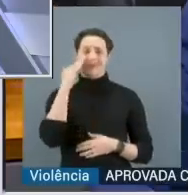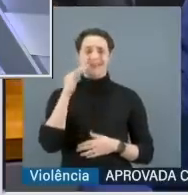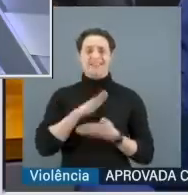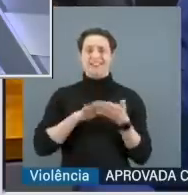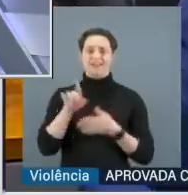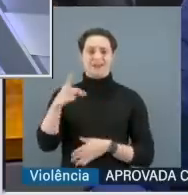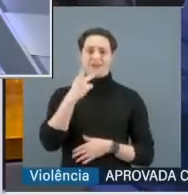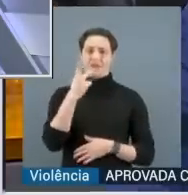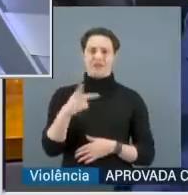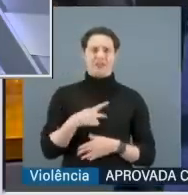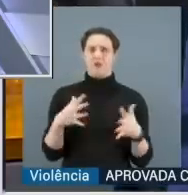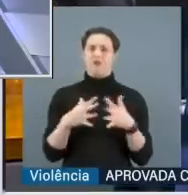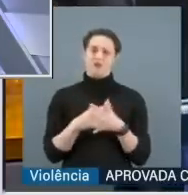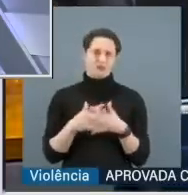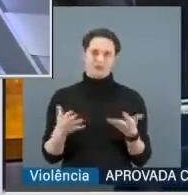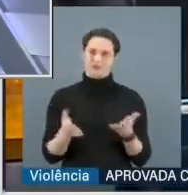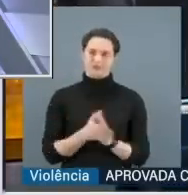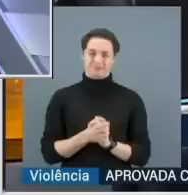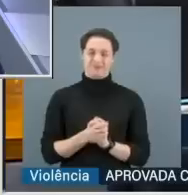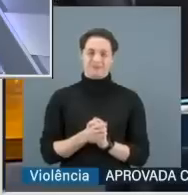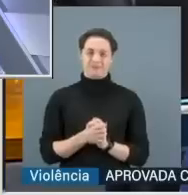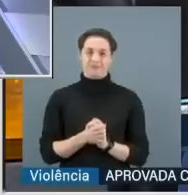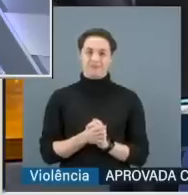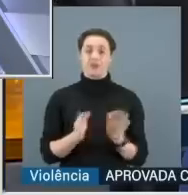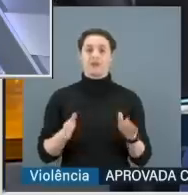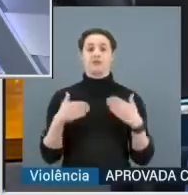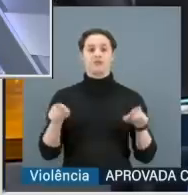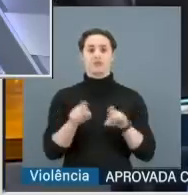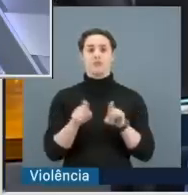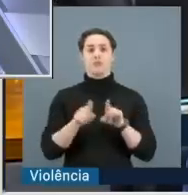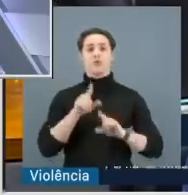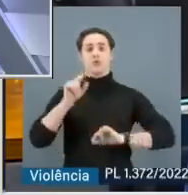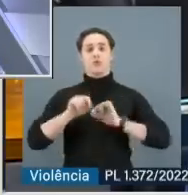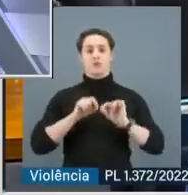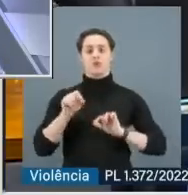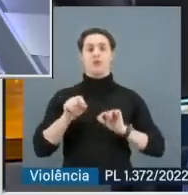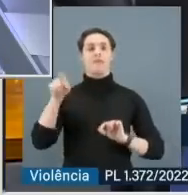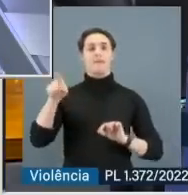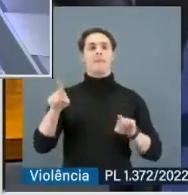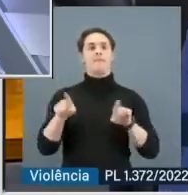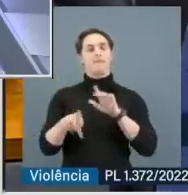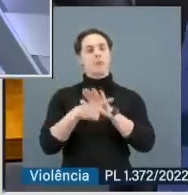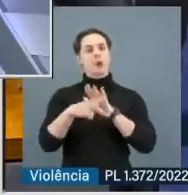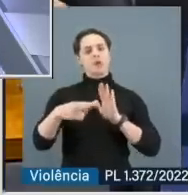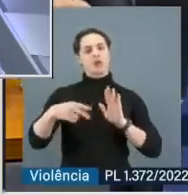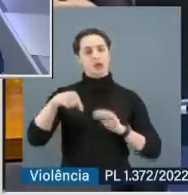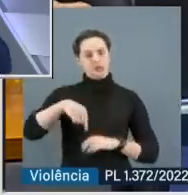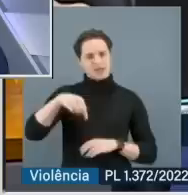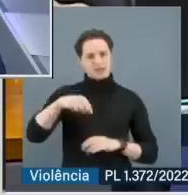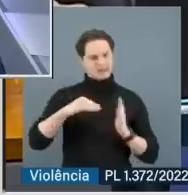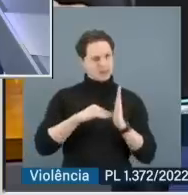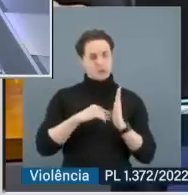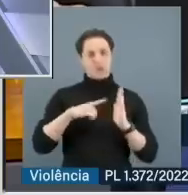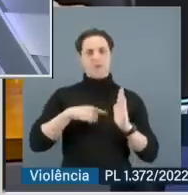tarde toda foi um show de horror com abuso de autoridade, e o senador Sérgio Moro, para coroar, além